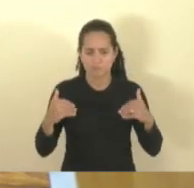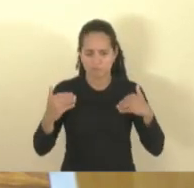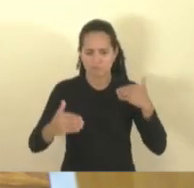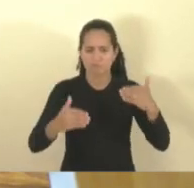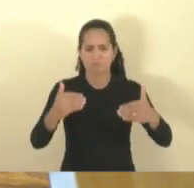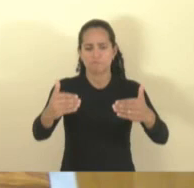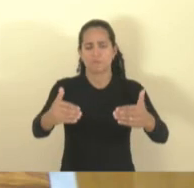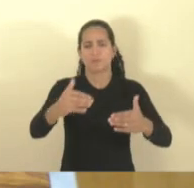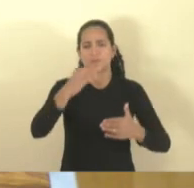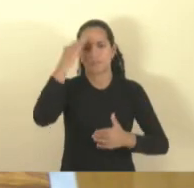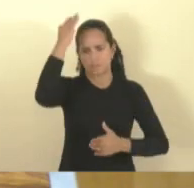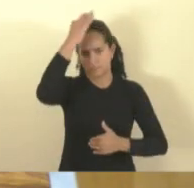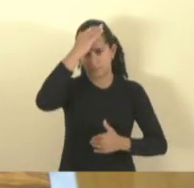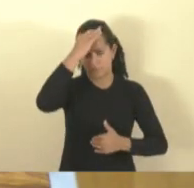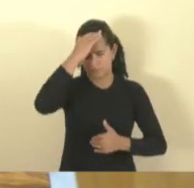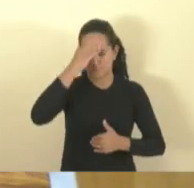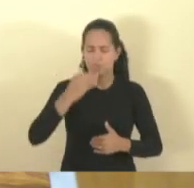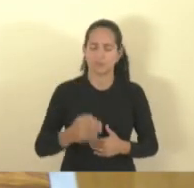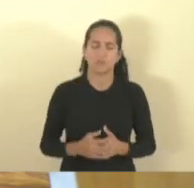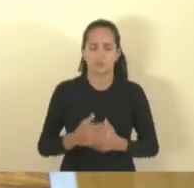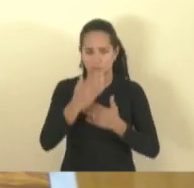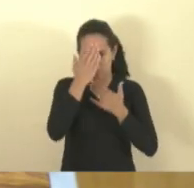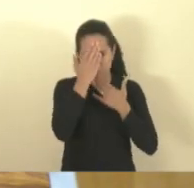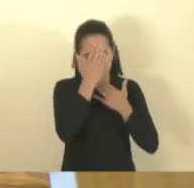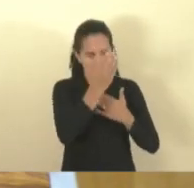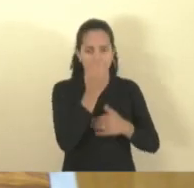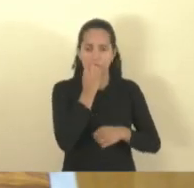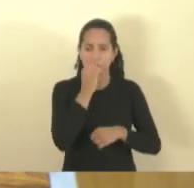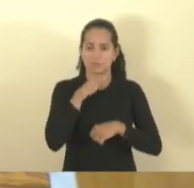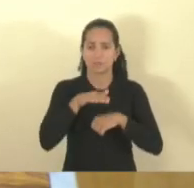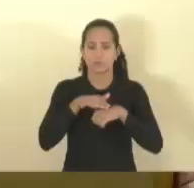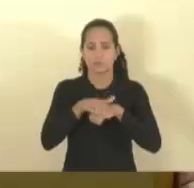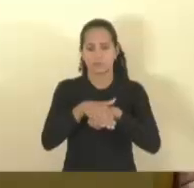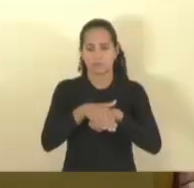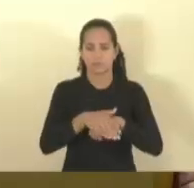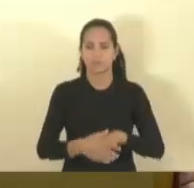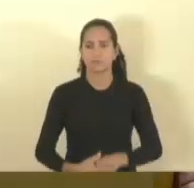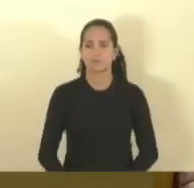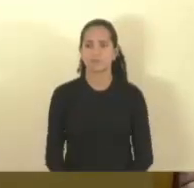mais o nosso Estado a se desenvolver. Obrigado, boa noite.